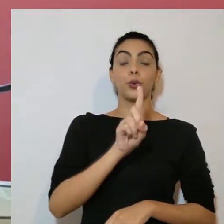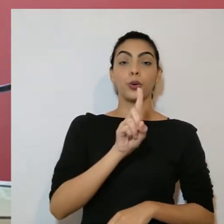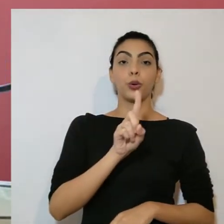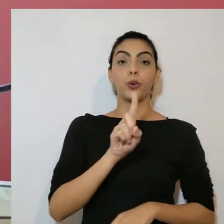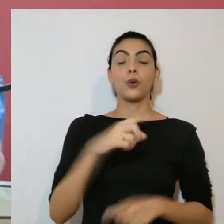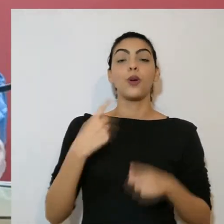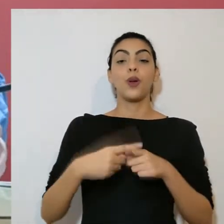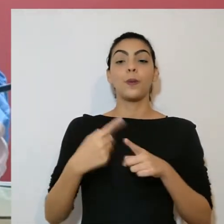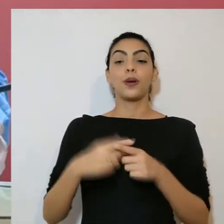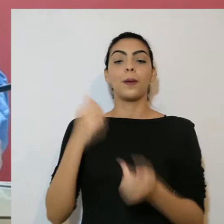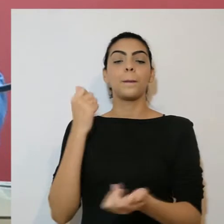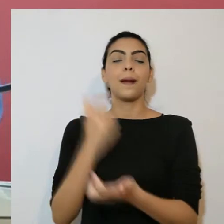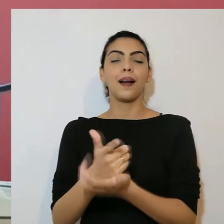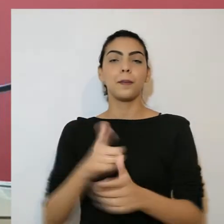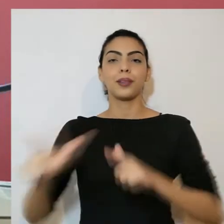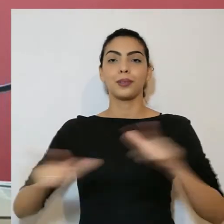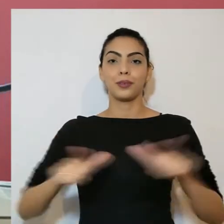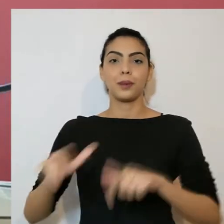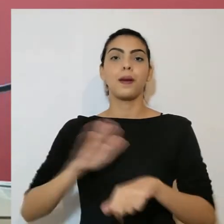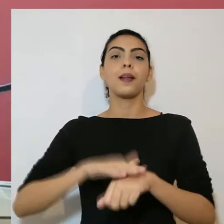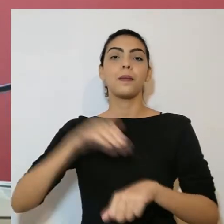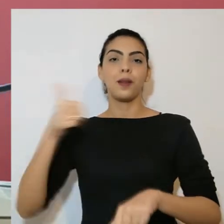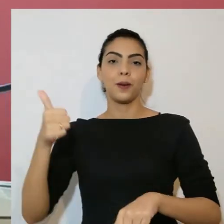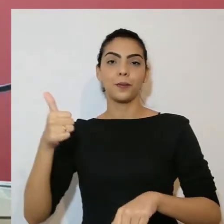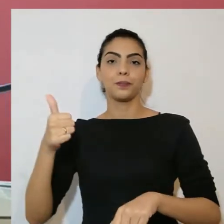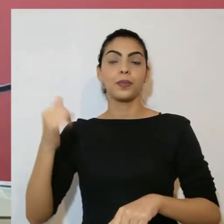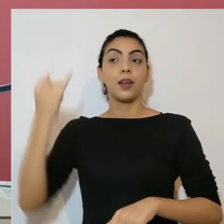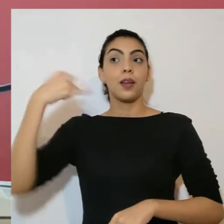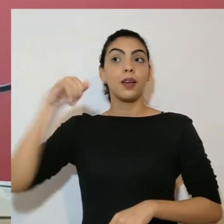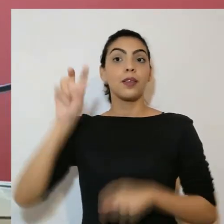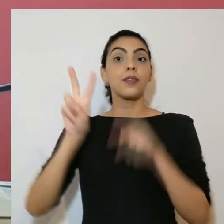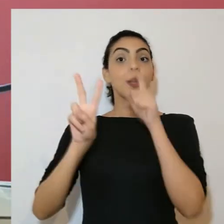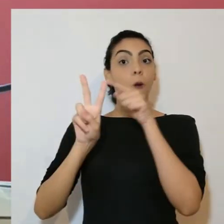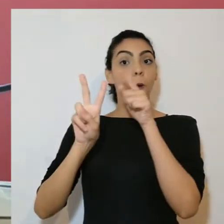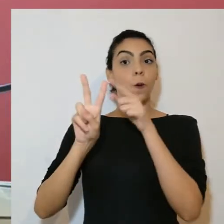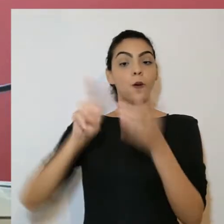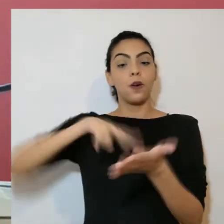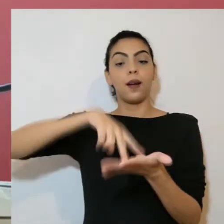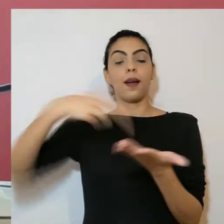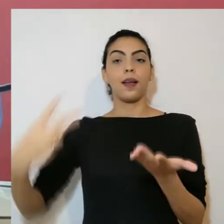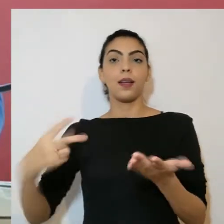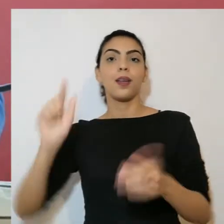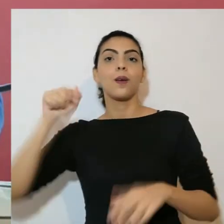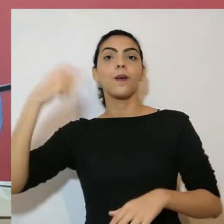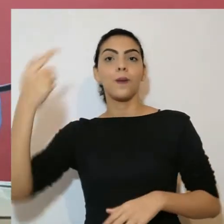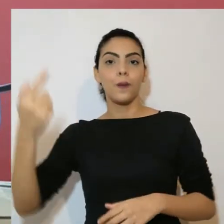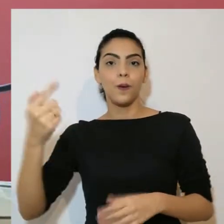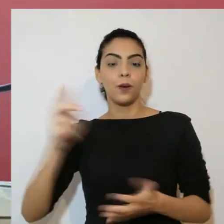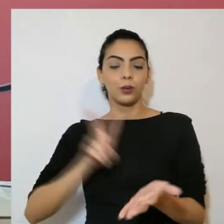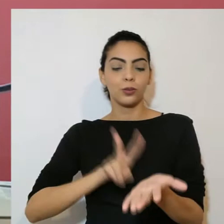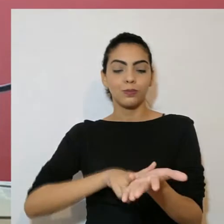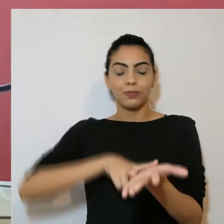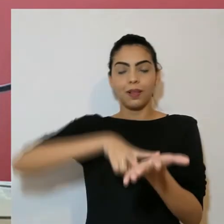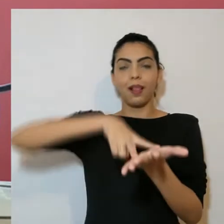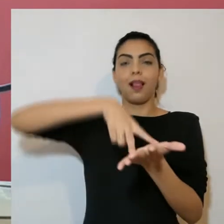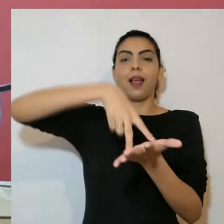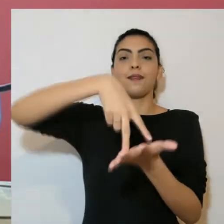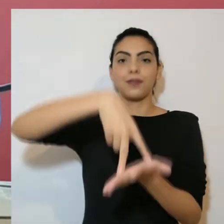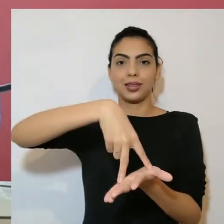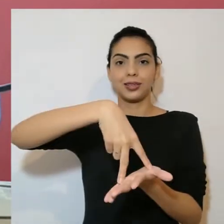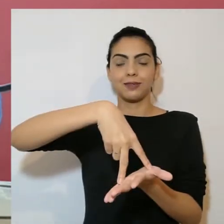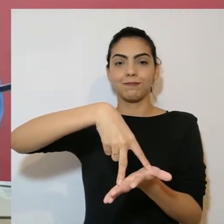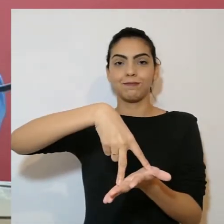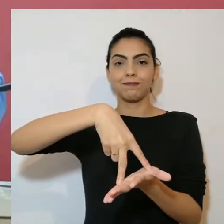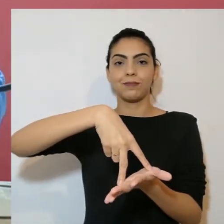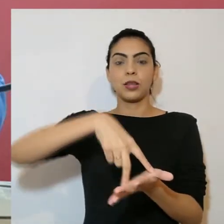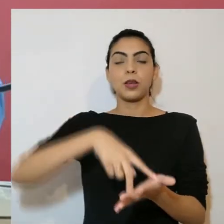porque tem melhor paga do seu trabalho. Porque se um cair, o outro levanta o seu companheiro. Mas